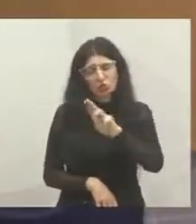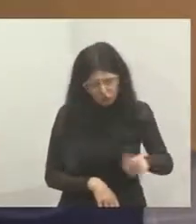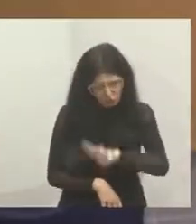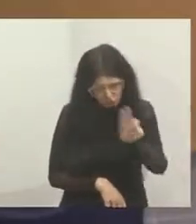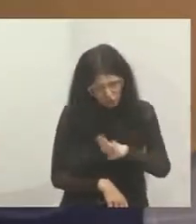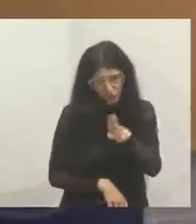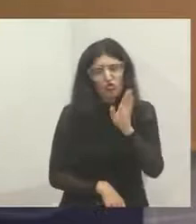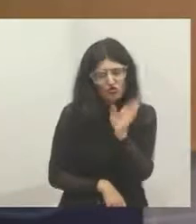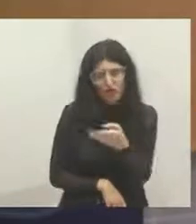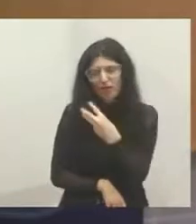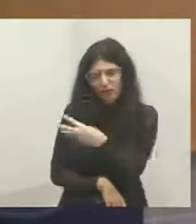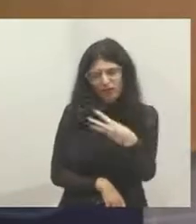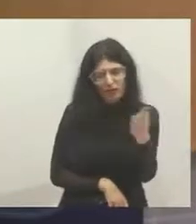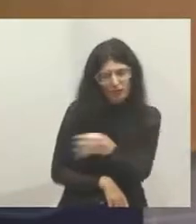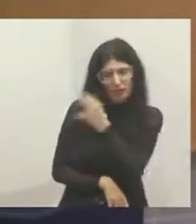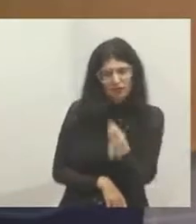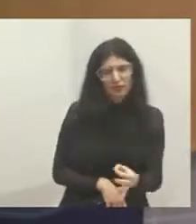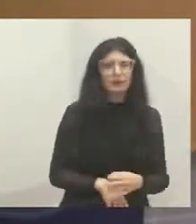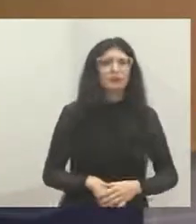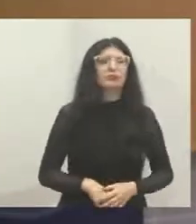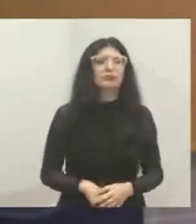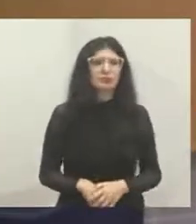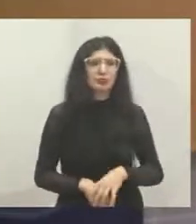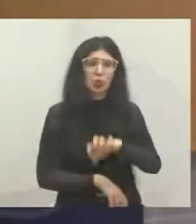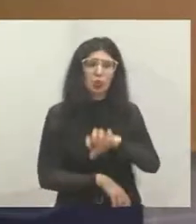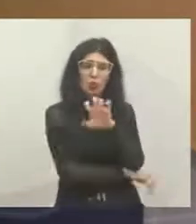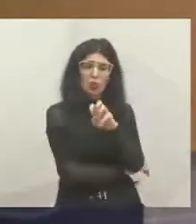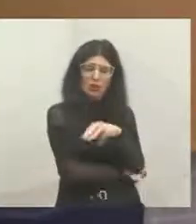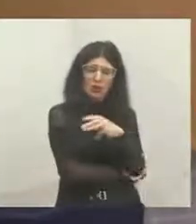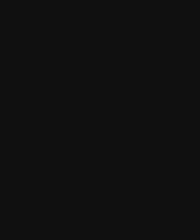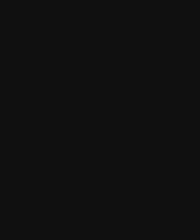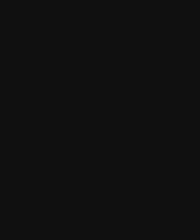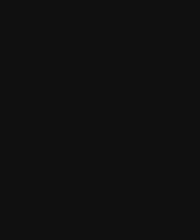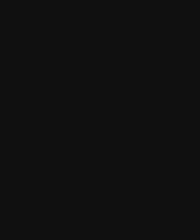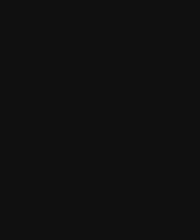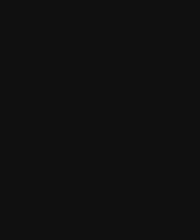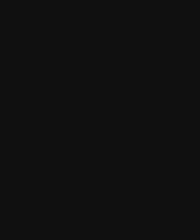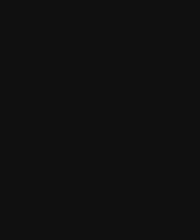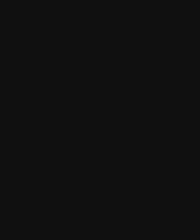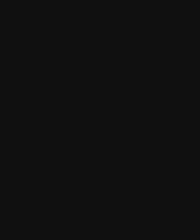coisa. Aqui eu comentei com vocês que é o empenhado. Se é o empenhado,